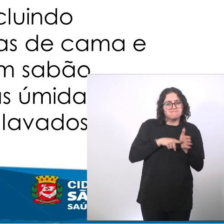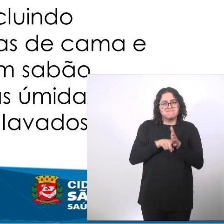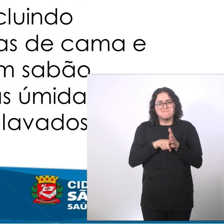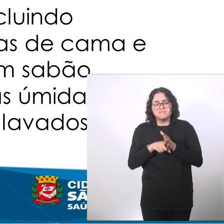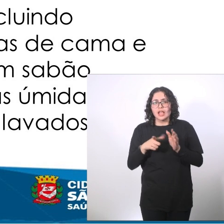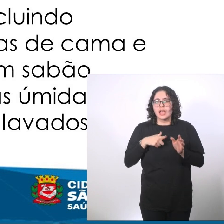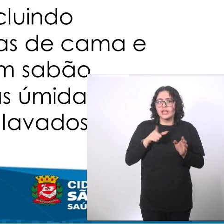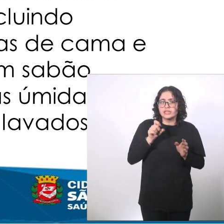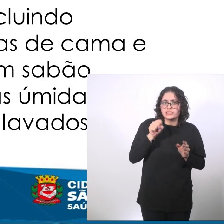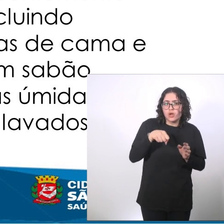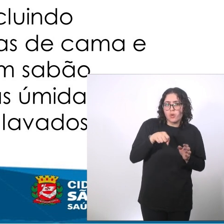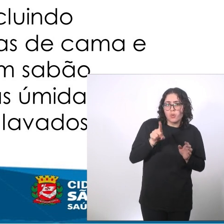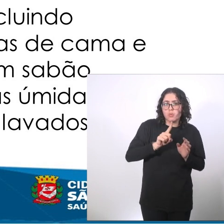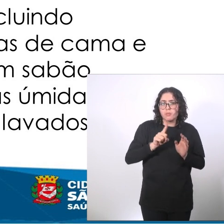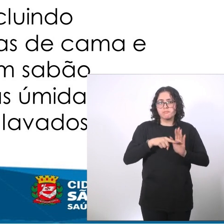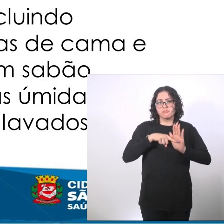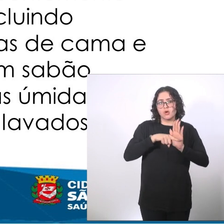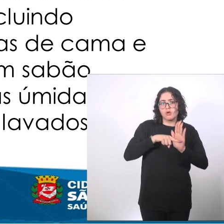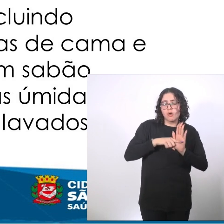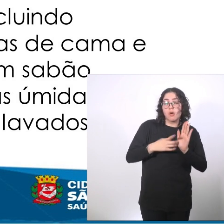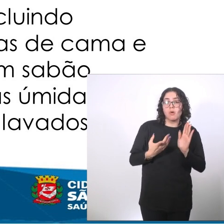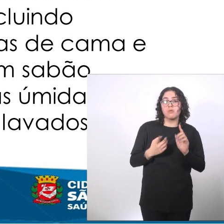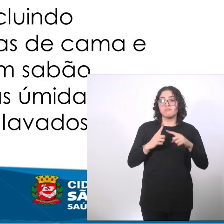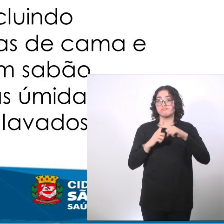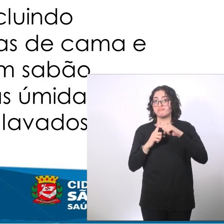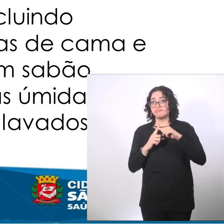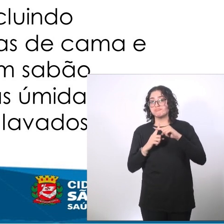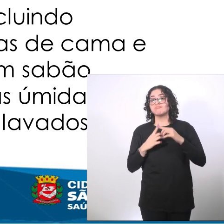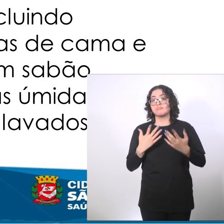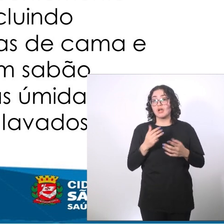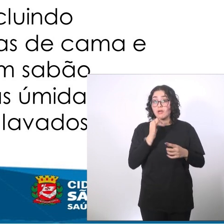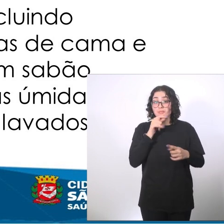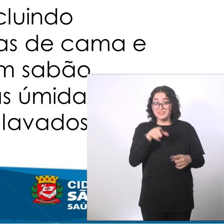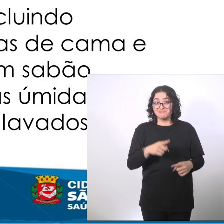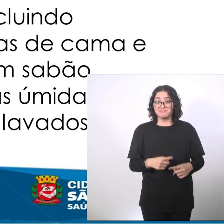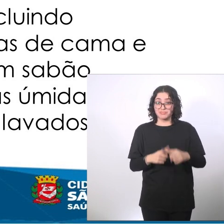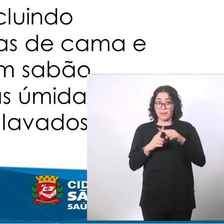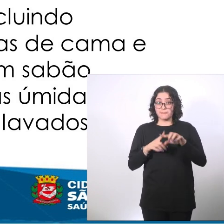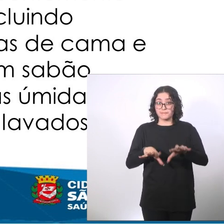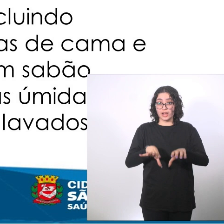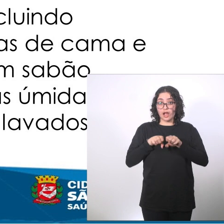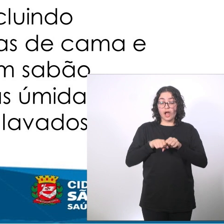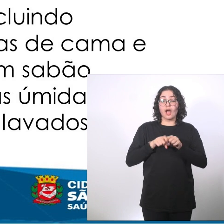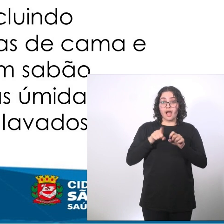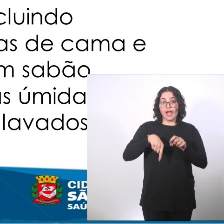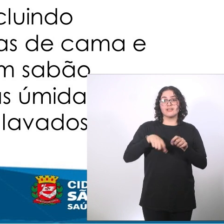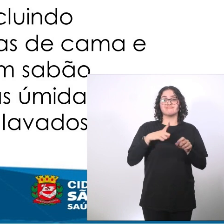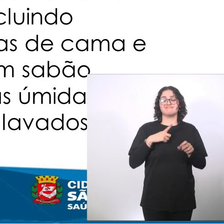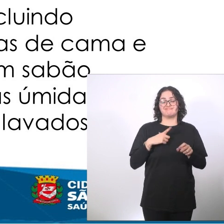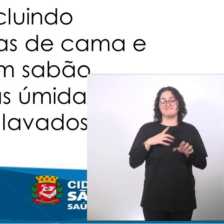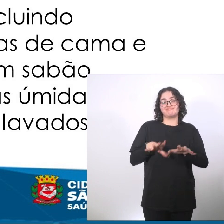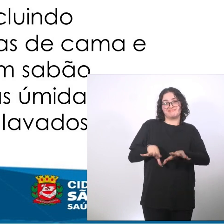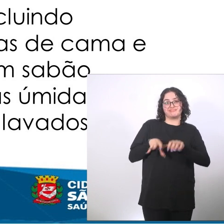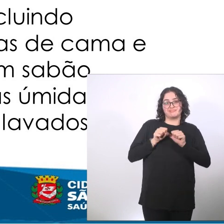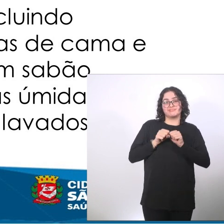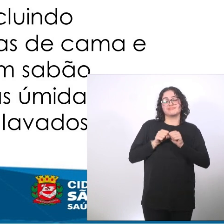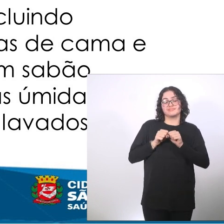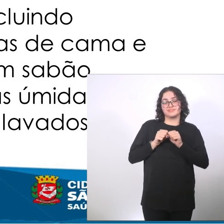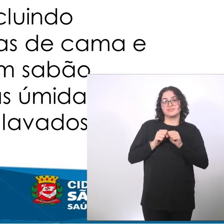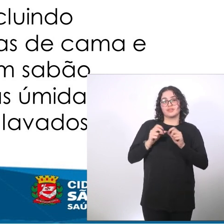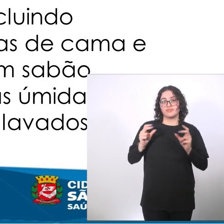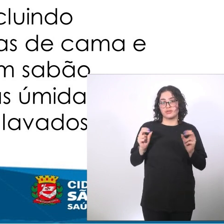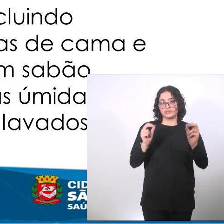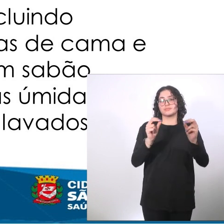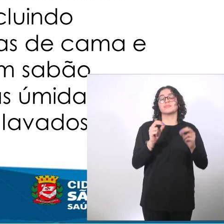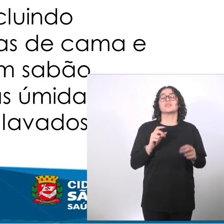que saiba se ele é negativo ou positivo, e se ele positivar, ele é considerado caso confirmado. Então,